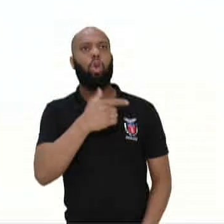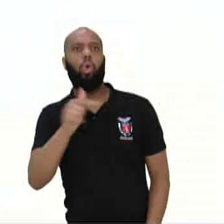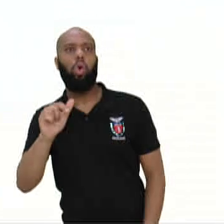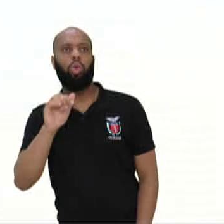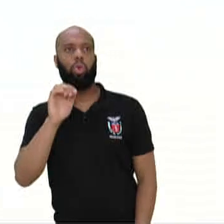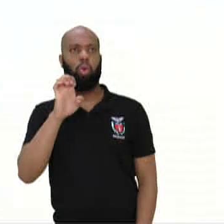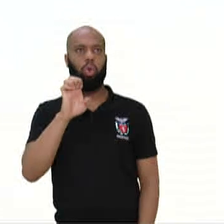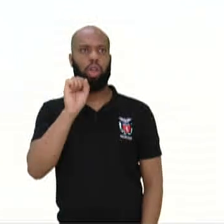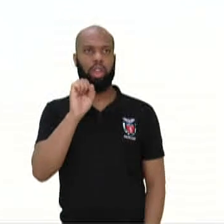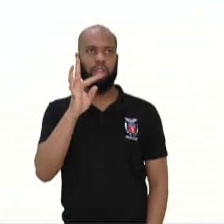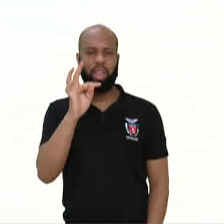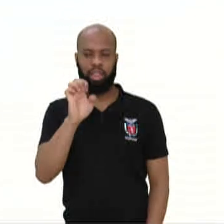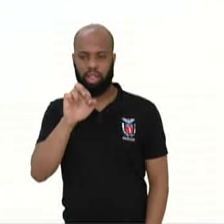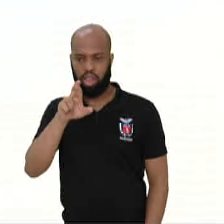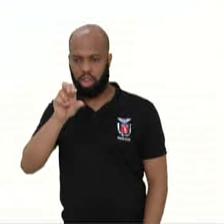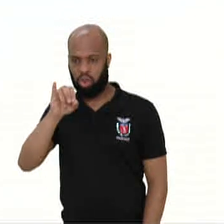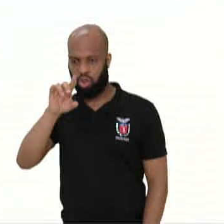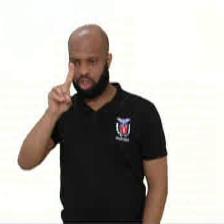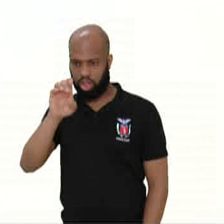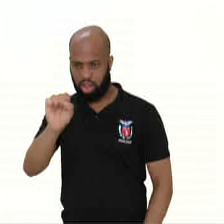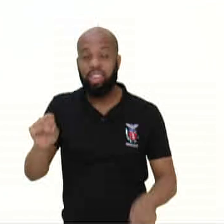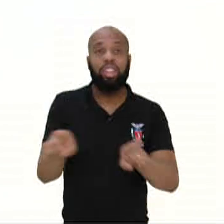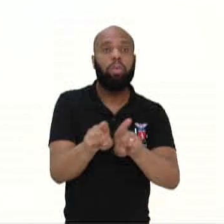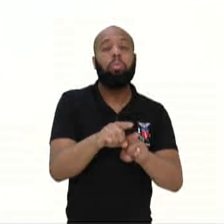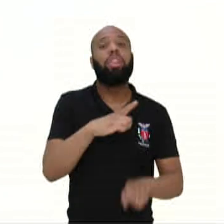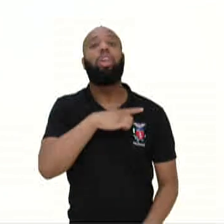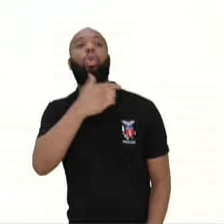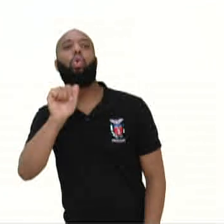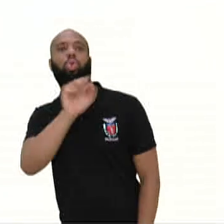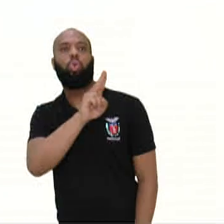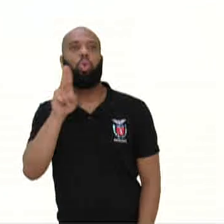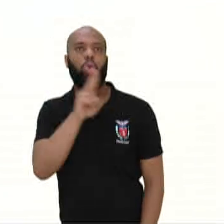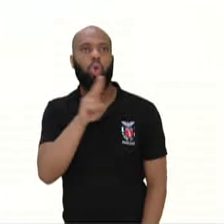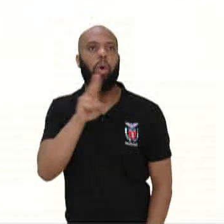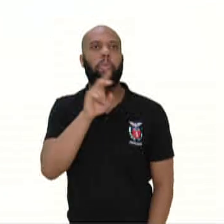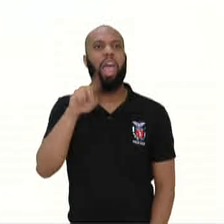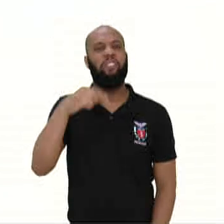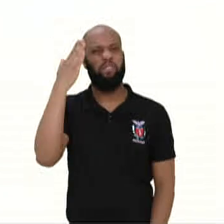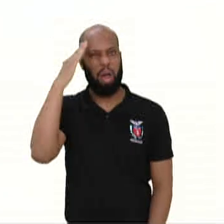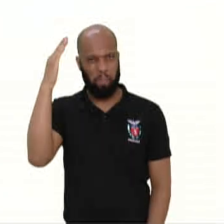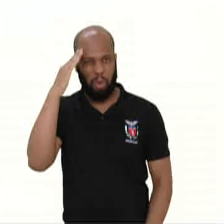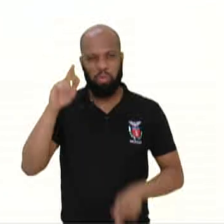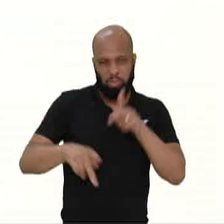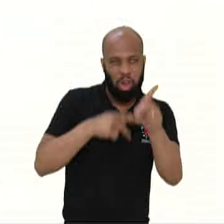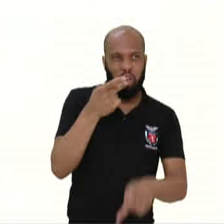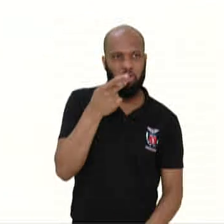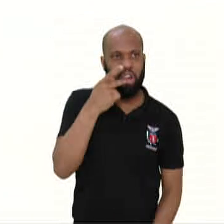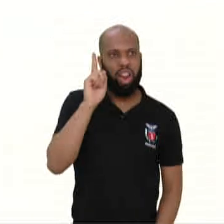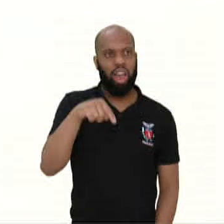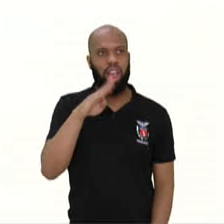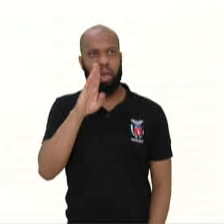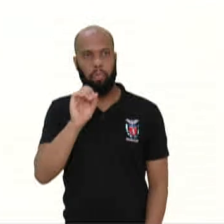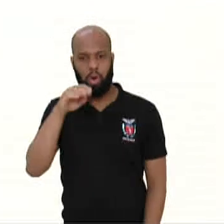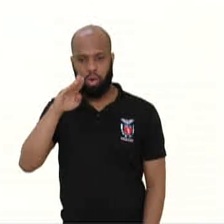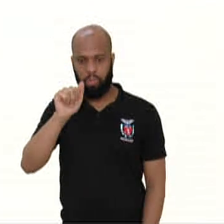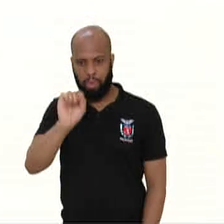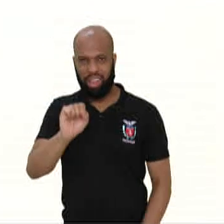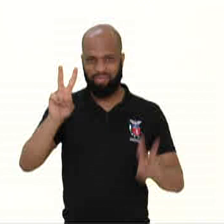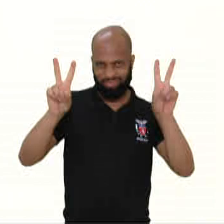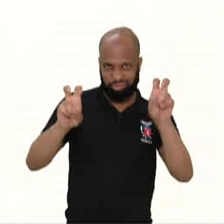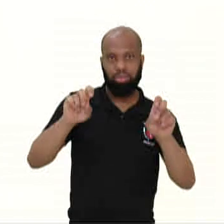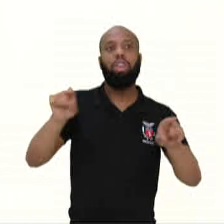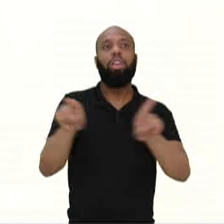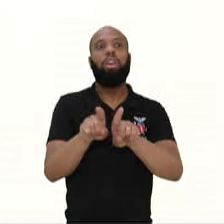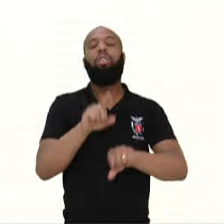esteroides anabolizantes ou simplesmente bombas, numa linguagem popular, são substâncias sintéticas que têm como base